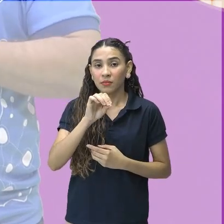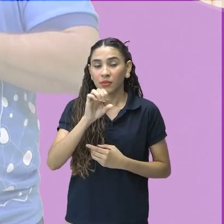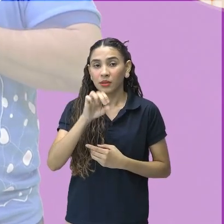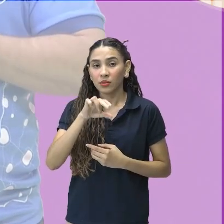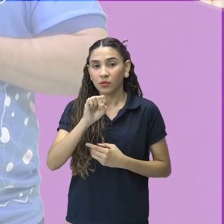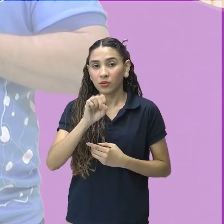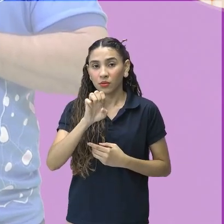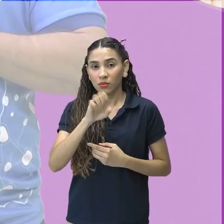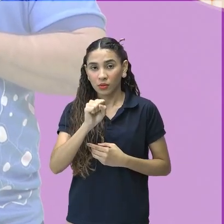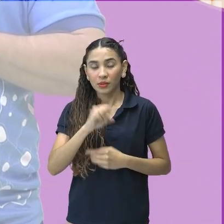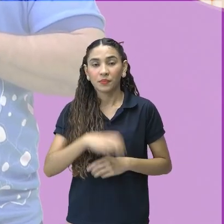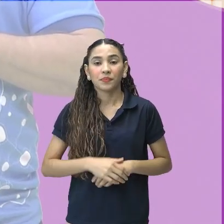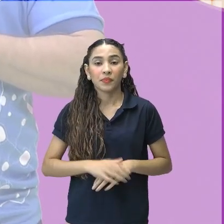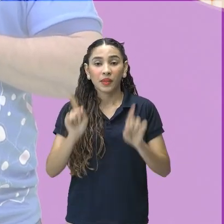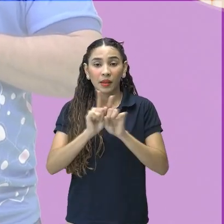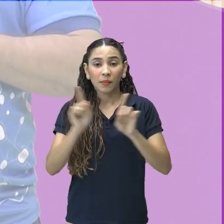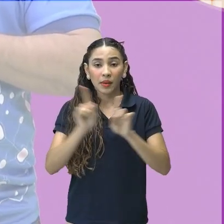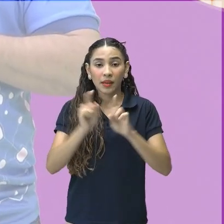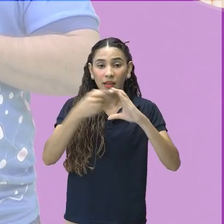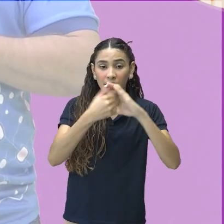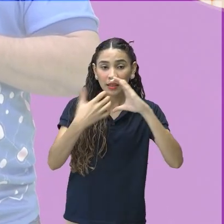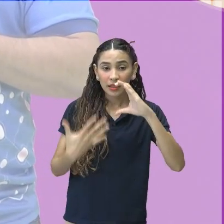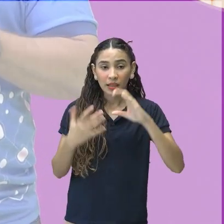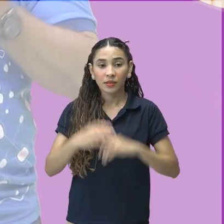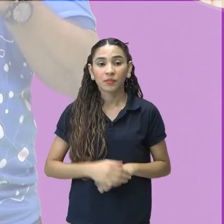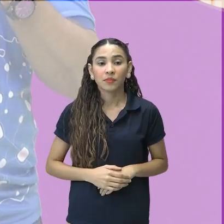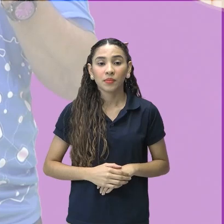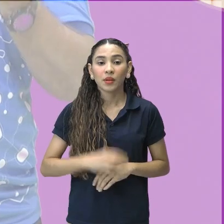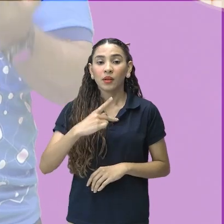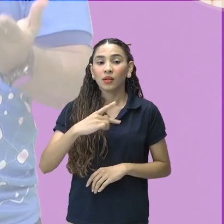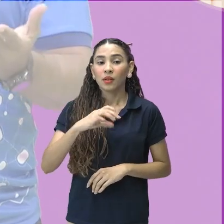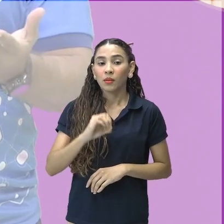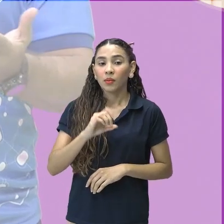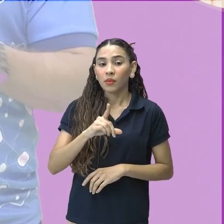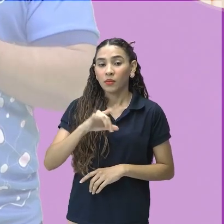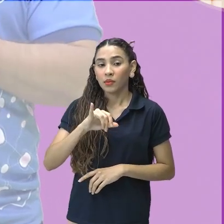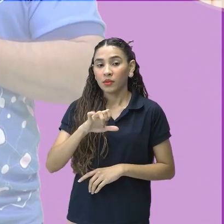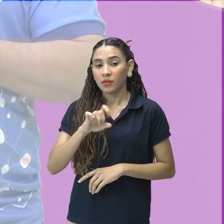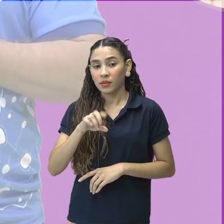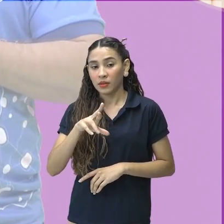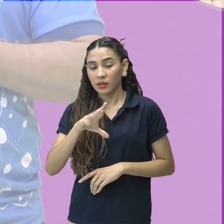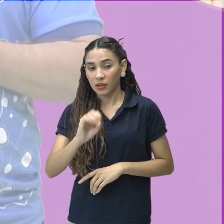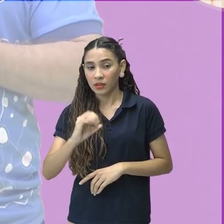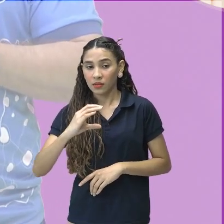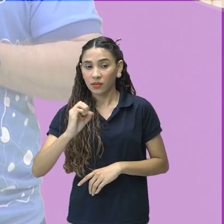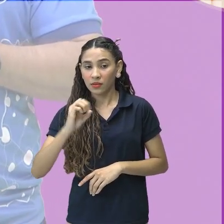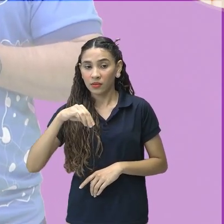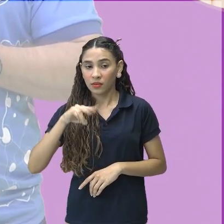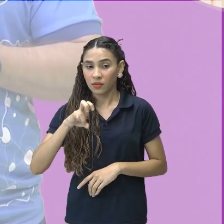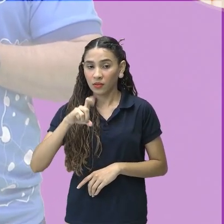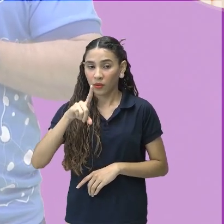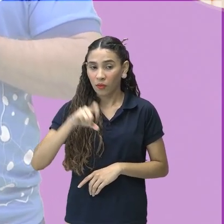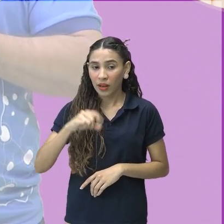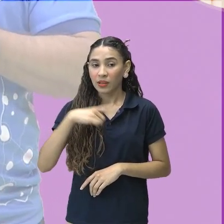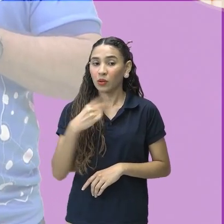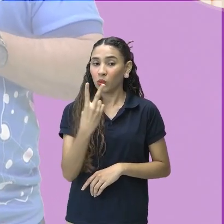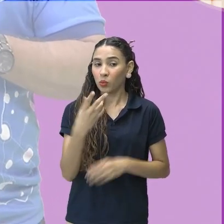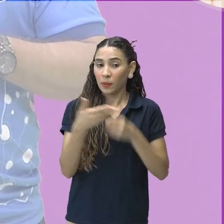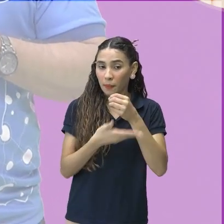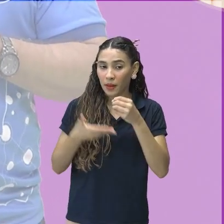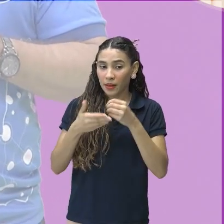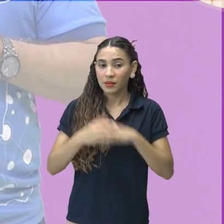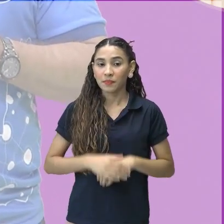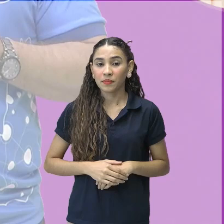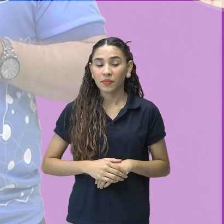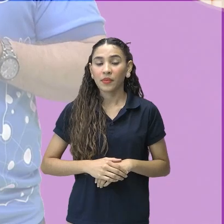disso. É caracterizado por ser um poliedro convexo com duas bases,